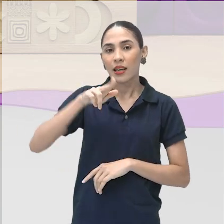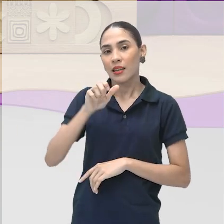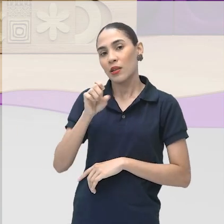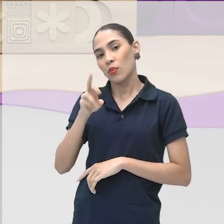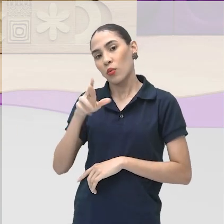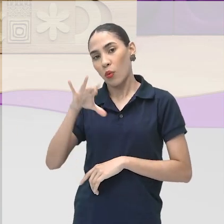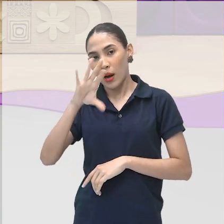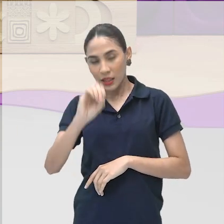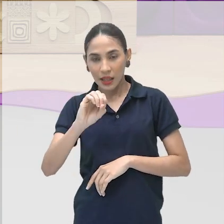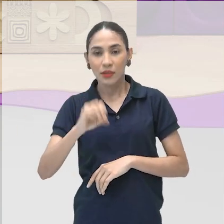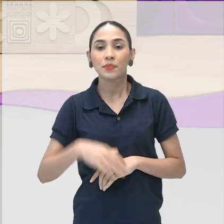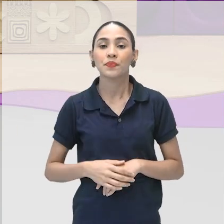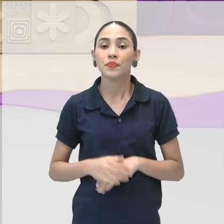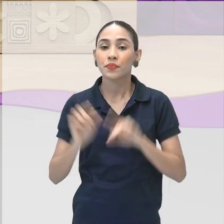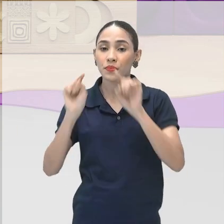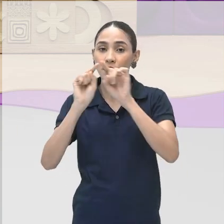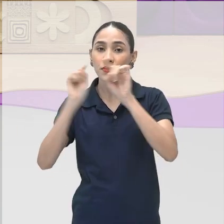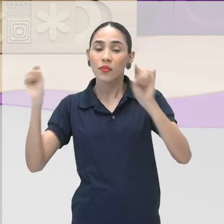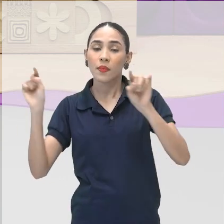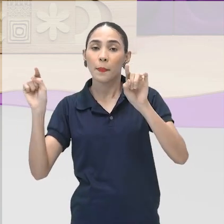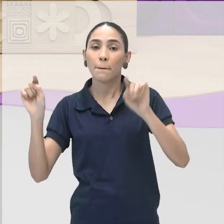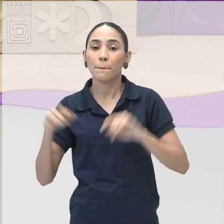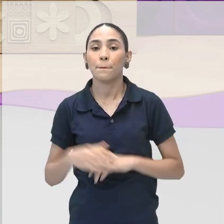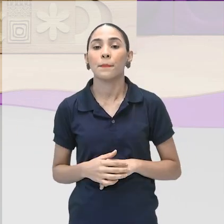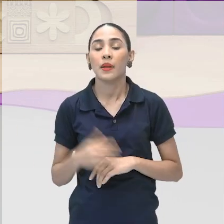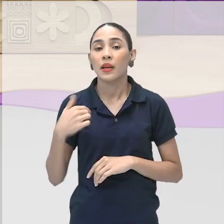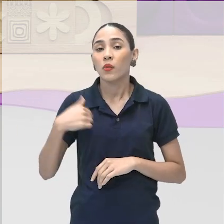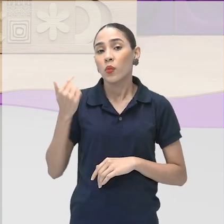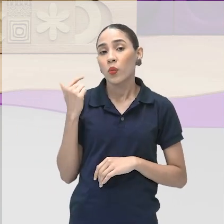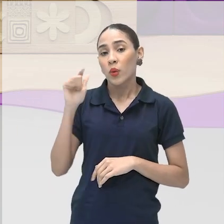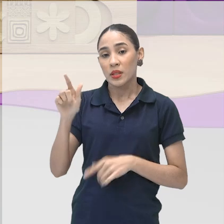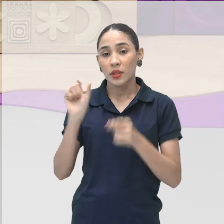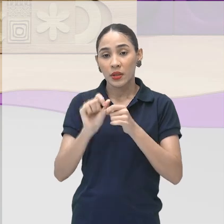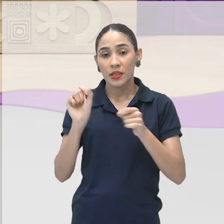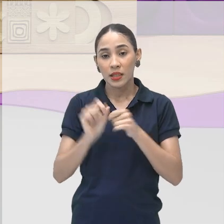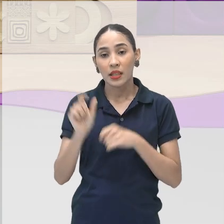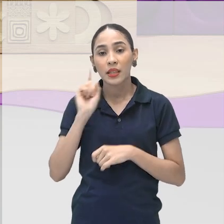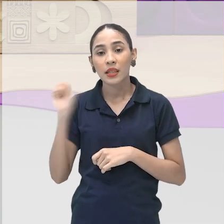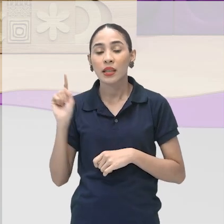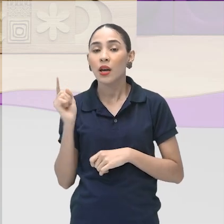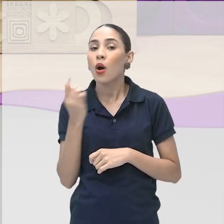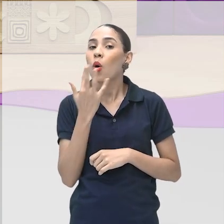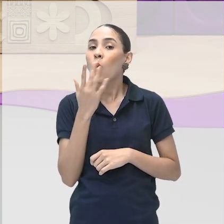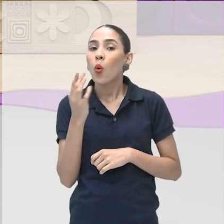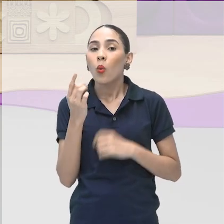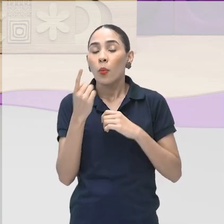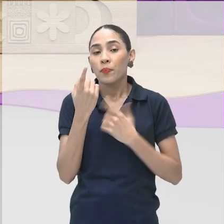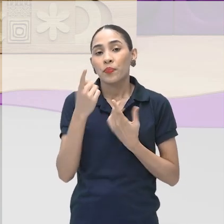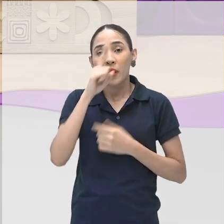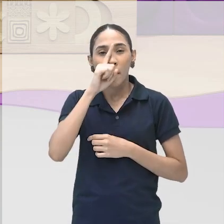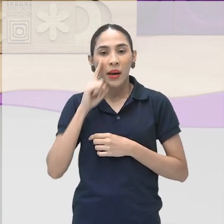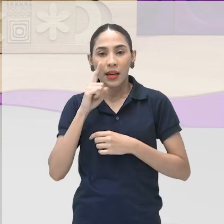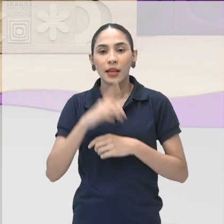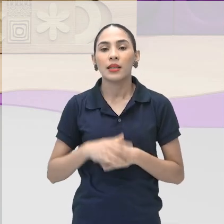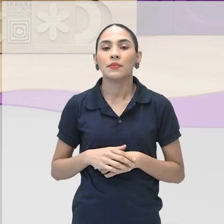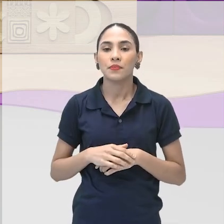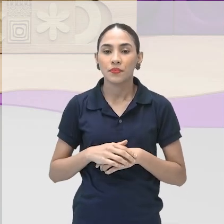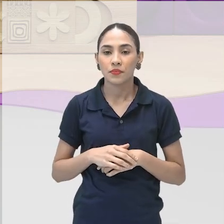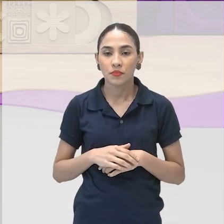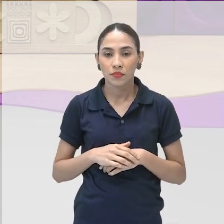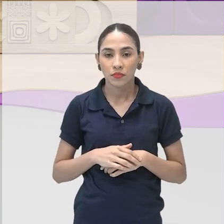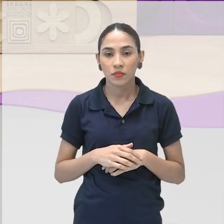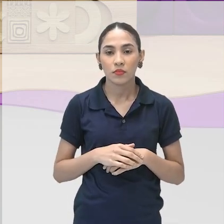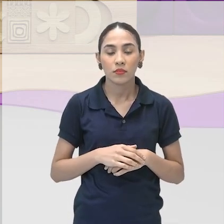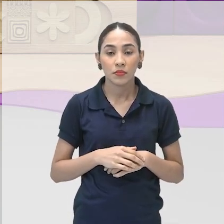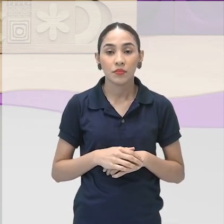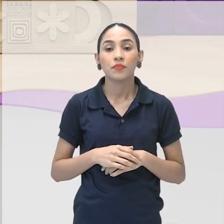sobre esse lado que mede 4, eu consigo desenhar esse quadrado amarelo que vocês estão vendo aí, e esse